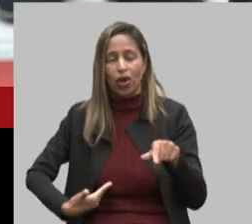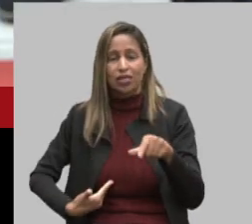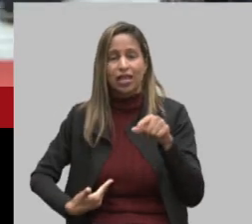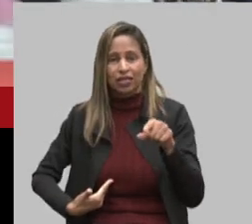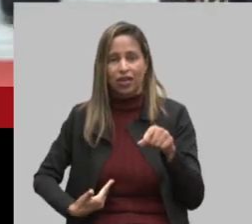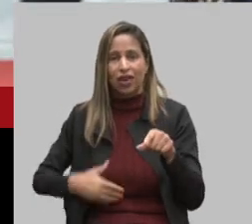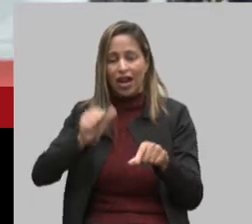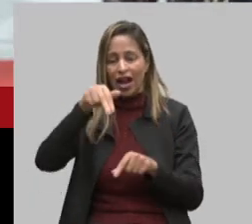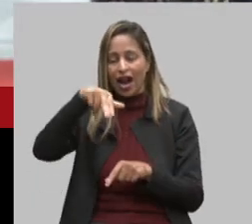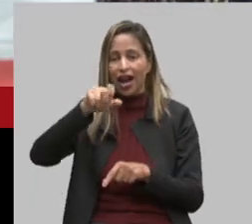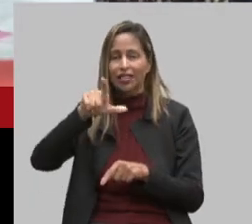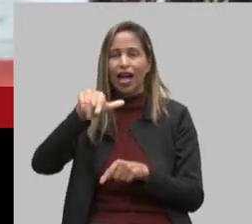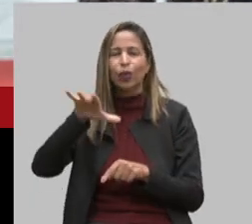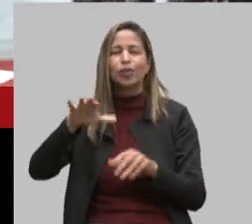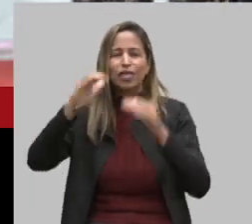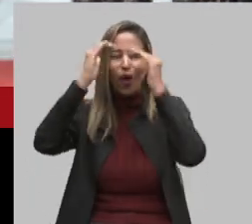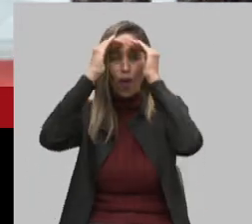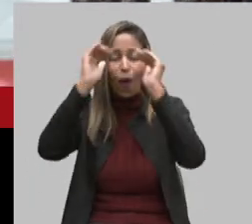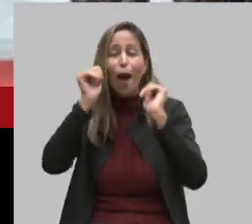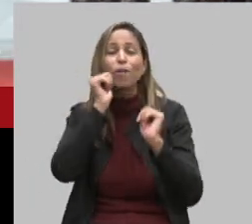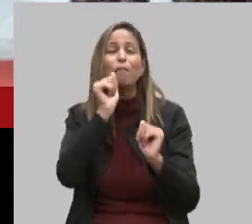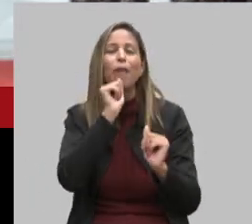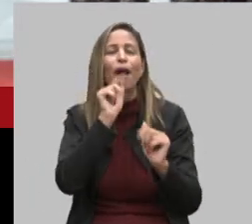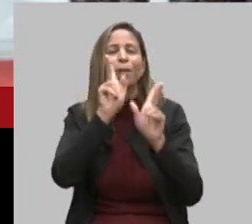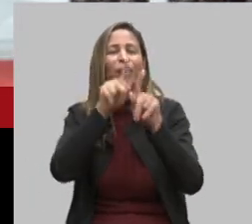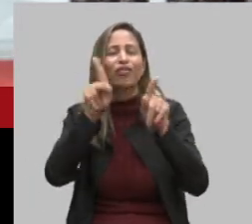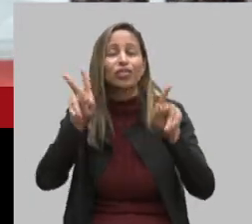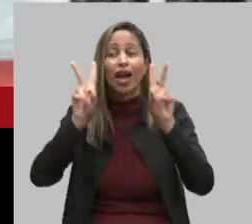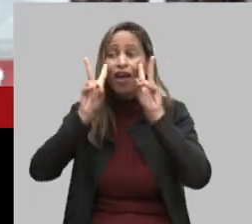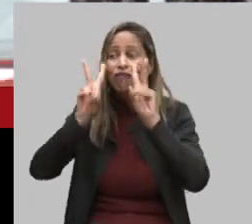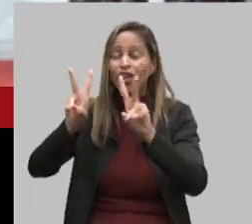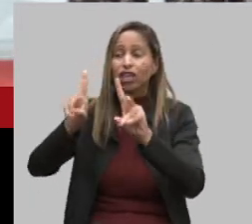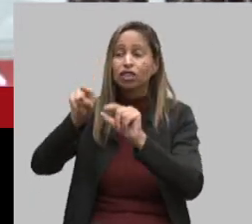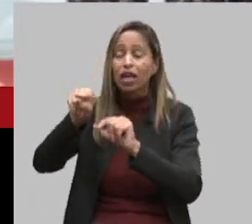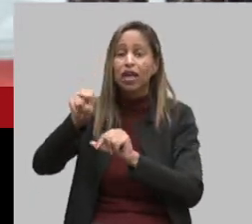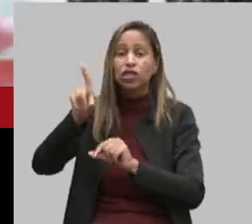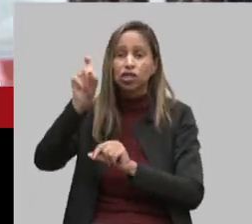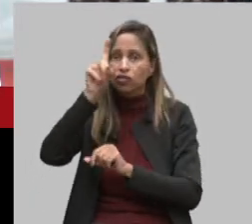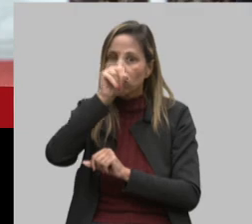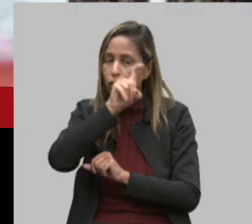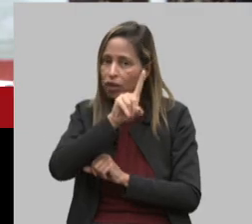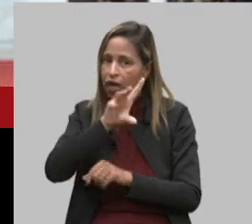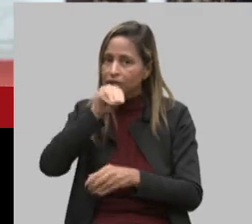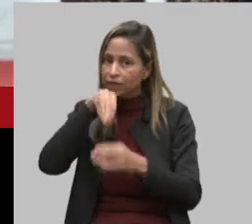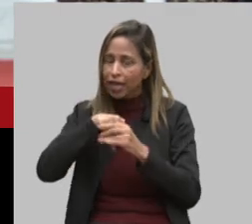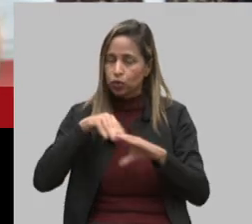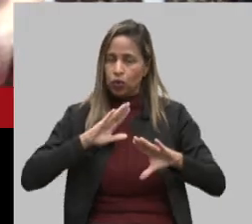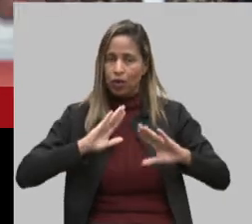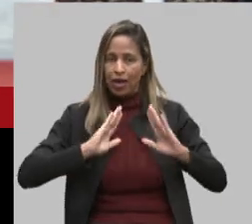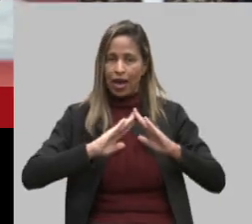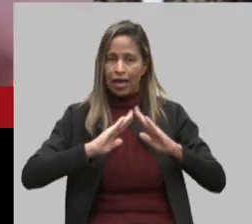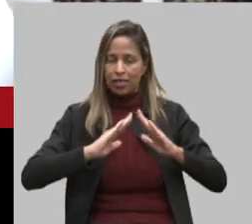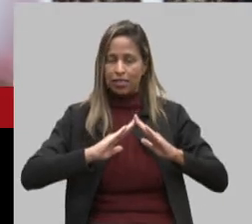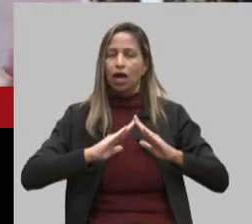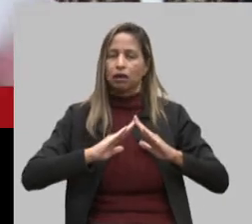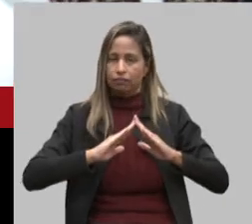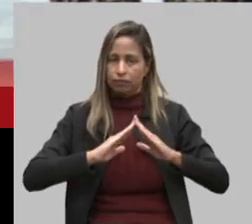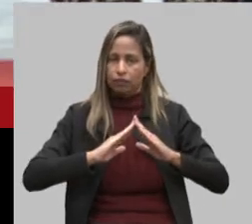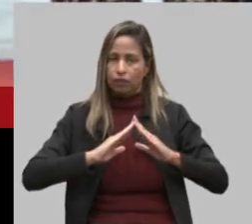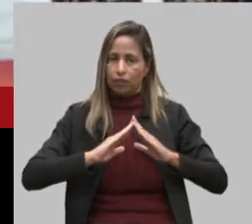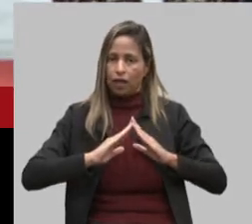tenho muita honra de ter ela como mãe vejo as dificuldades que ela passa dentro da de casa para tentar né